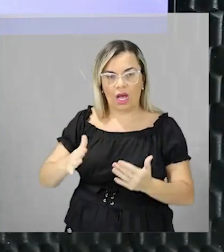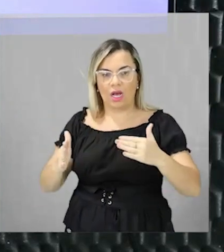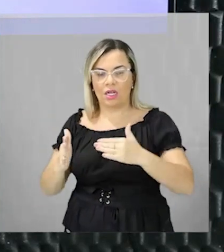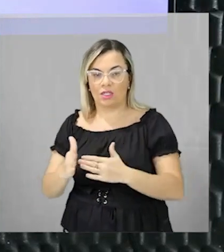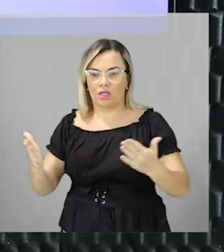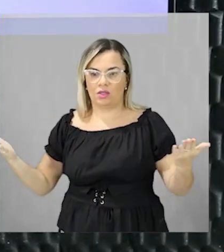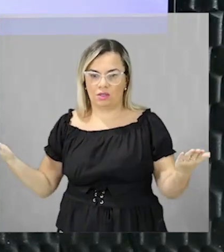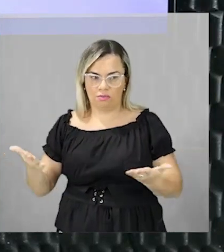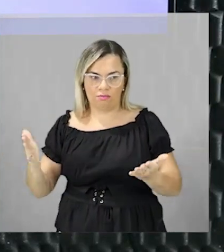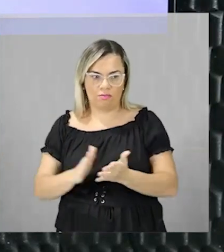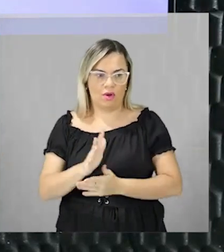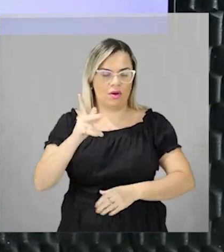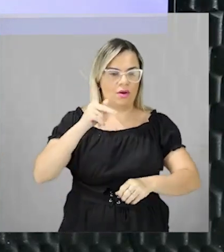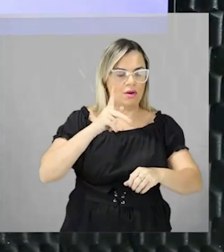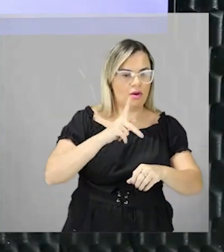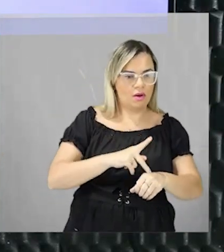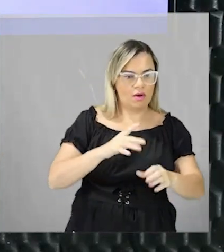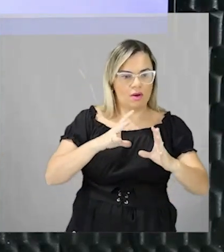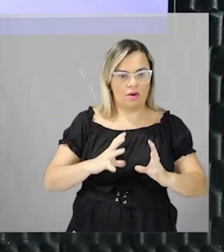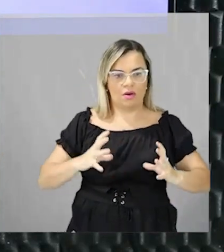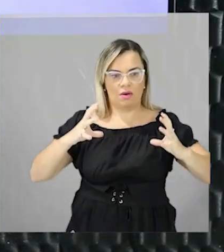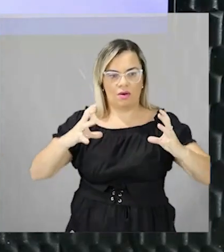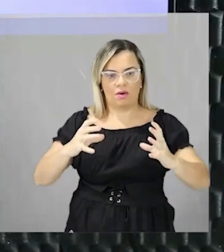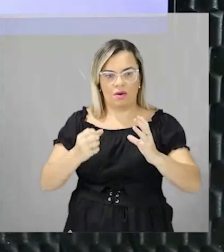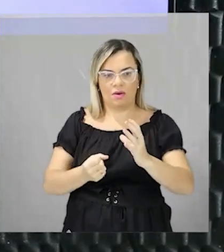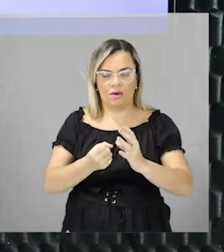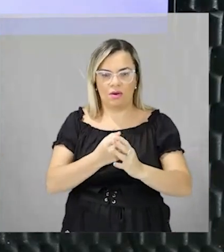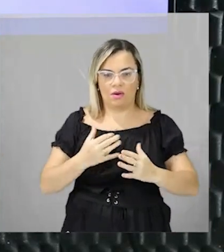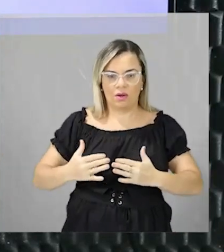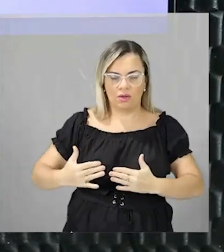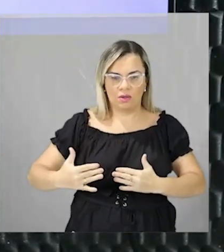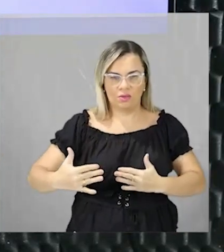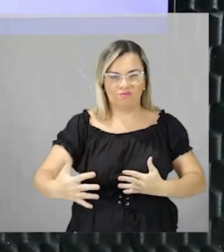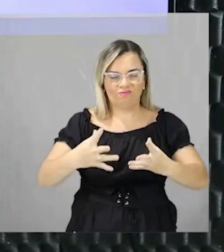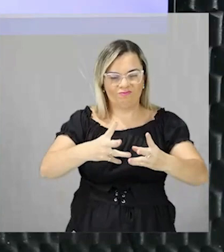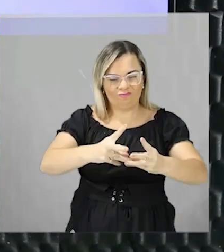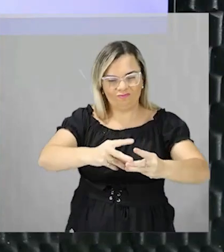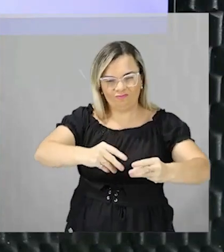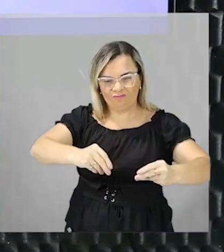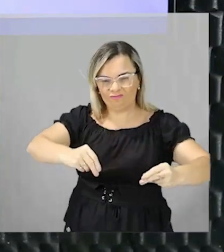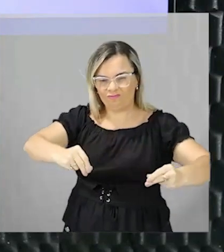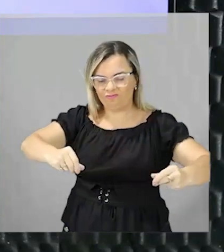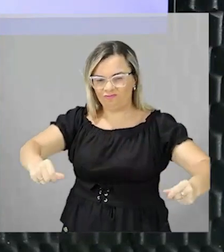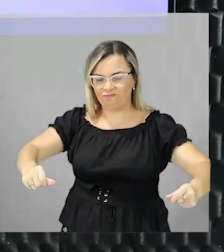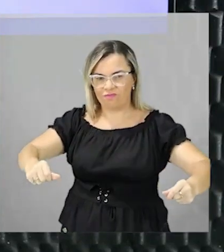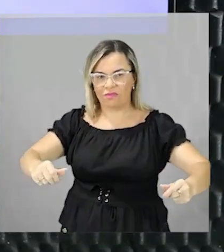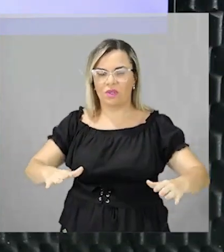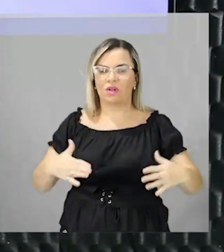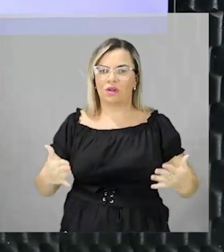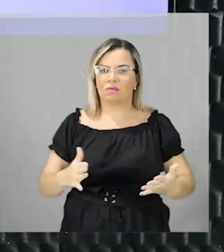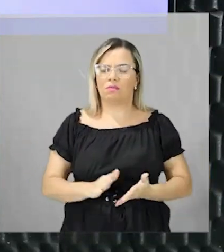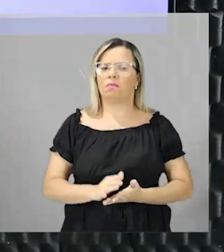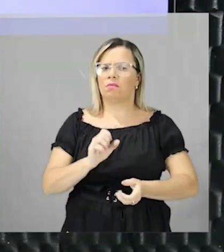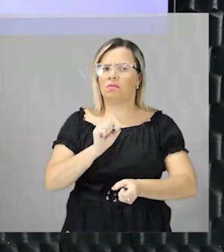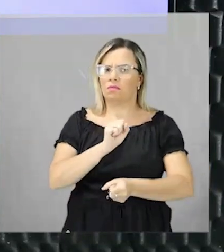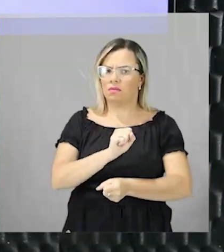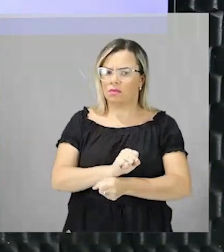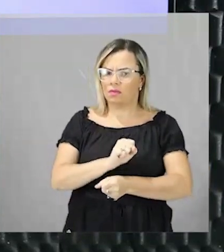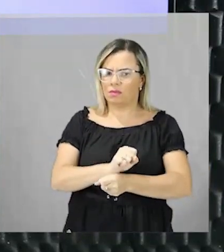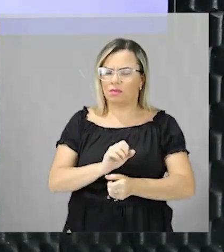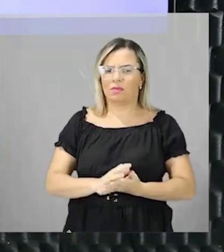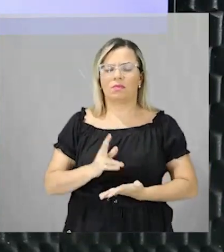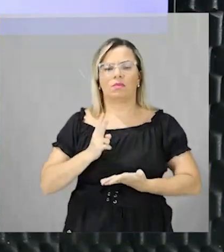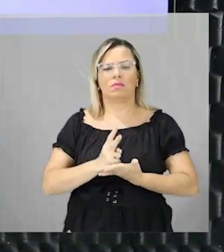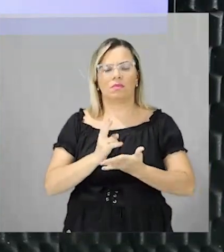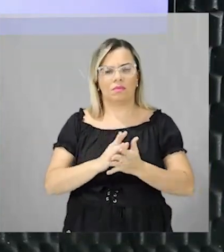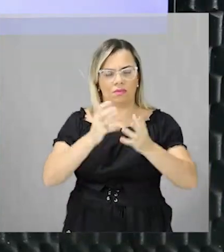atuais, as rochas formadas vêm sendo continuamente destruídas. Opa, parou aí, eu estou sempre